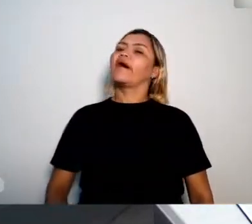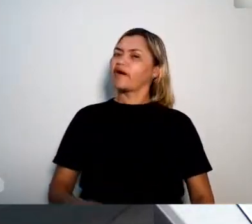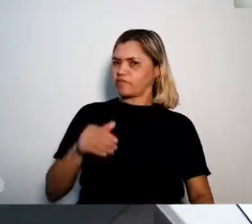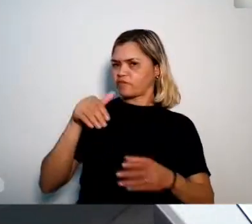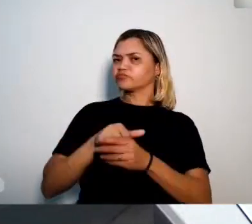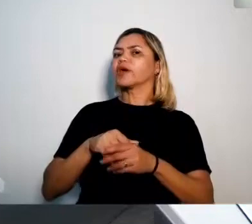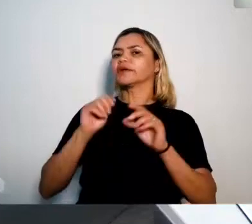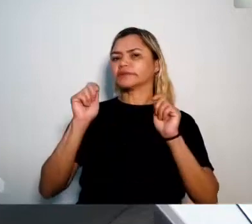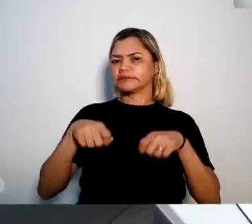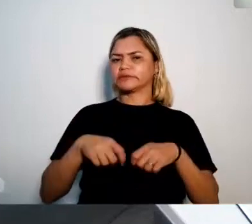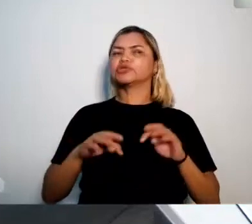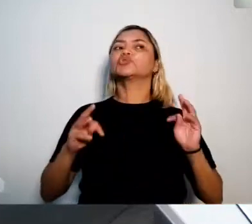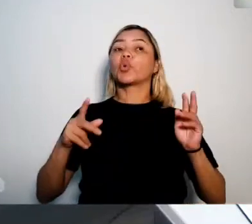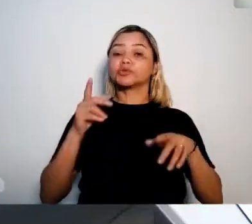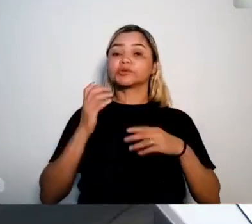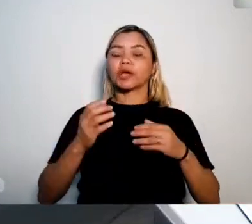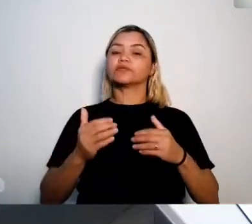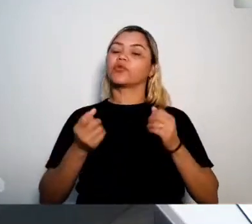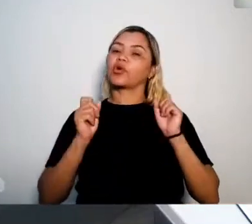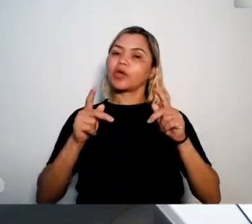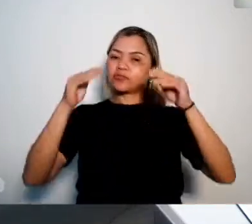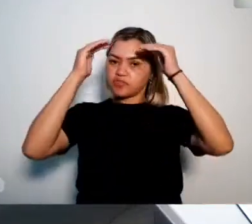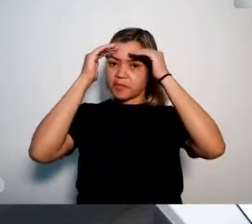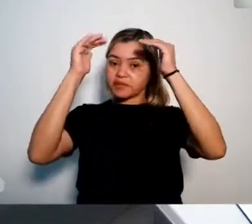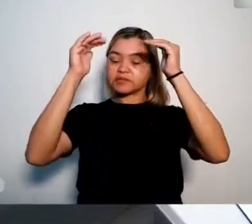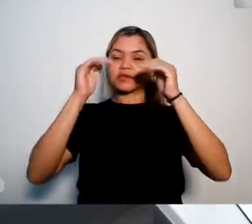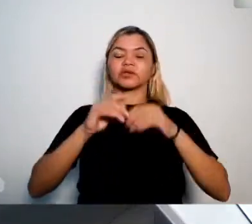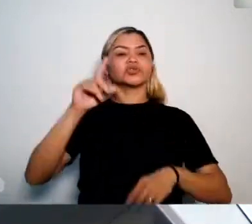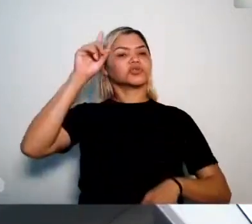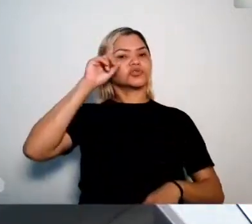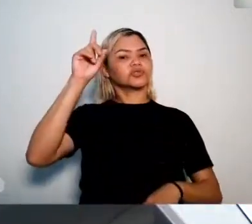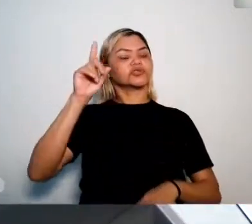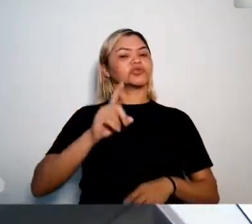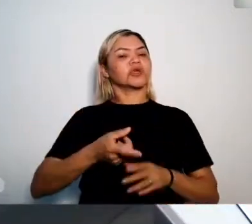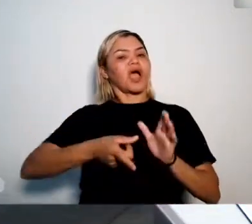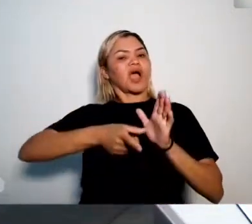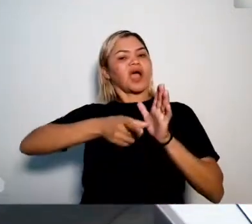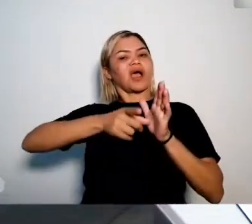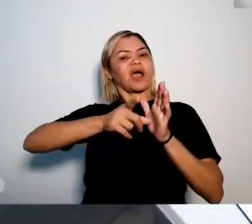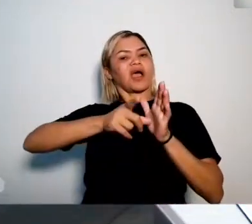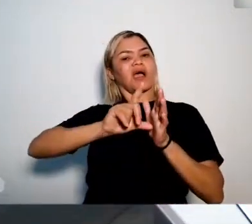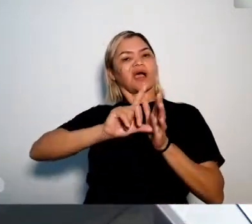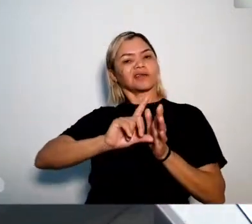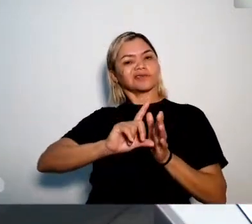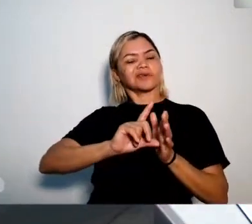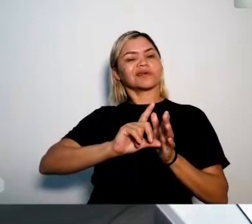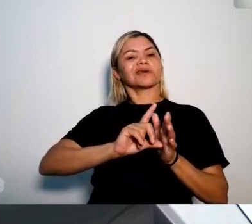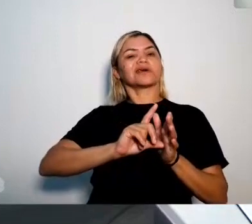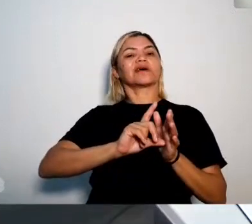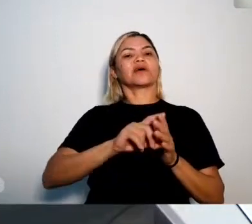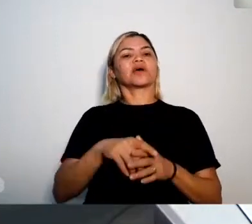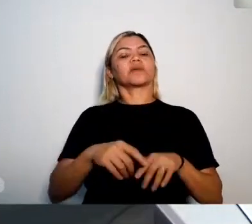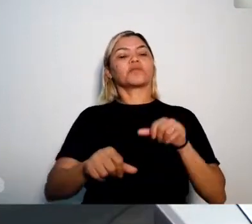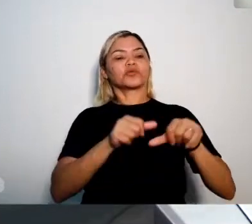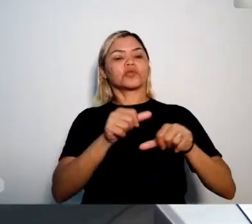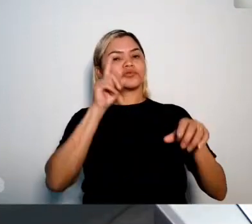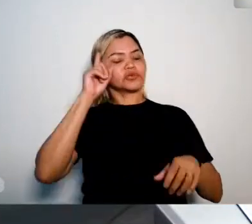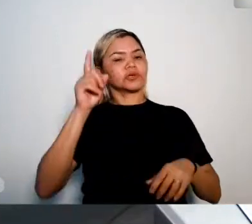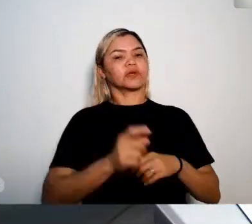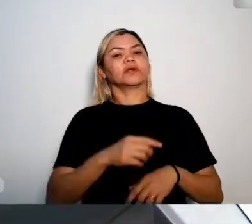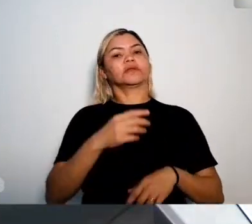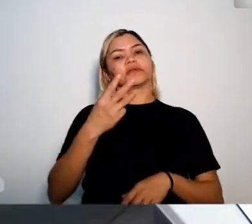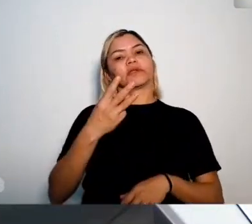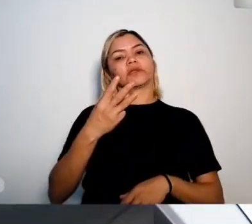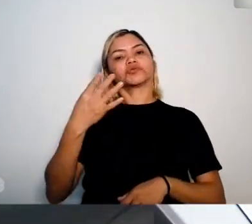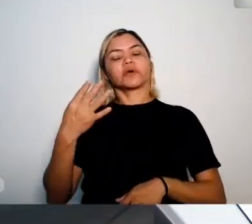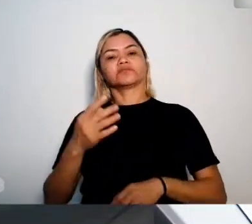para obedecer. Então, de adiar 3, 4, 10, não vai mudar em nada. Dificilmente vai ser para agora. Se